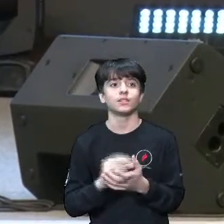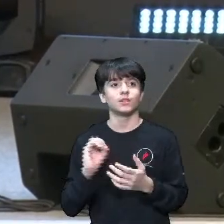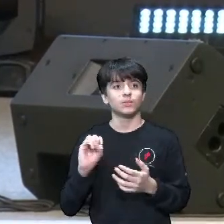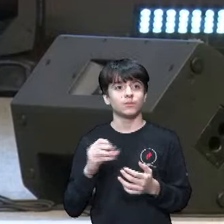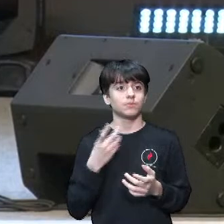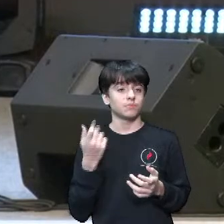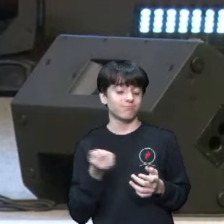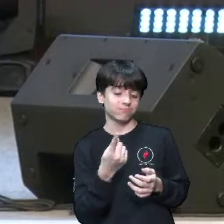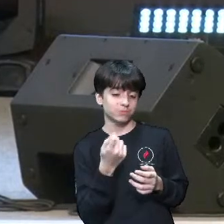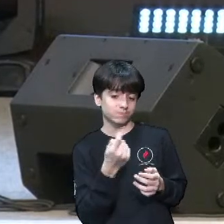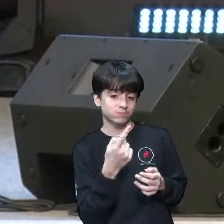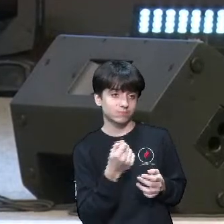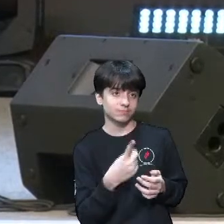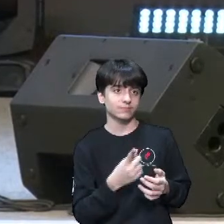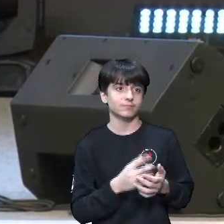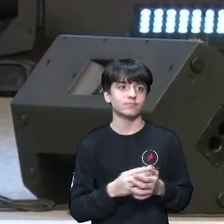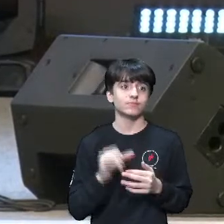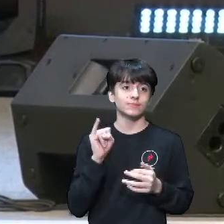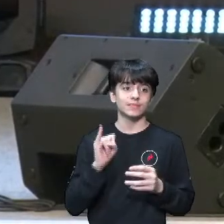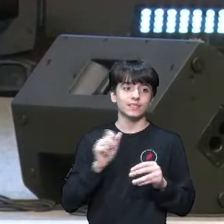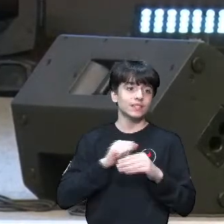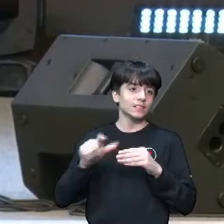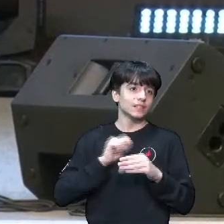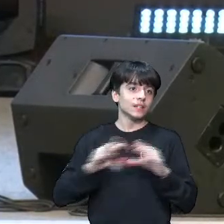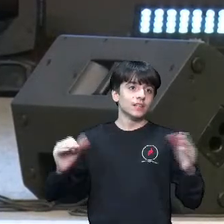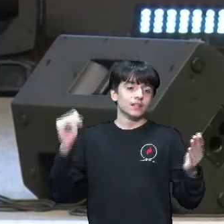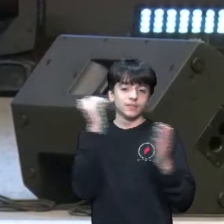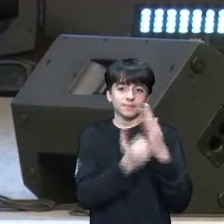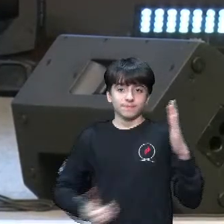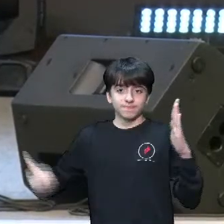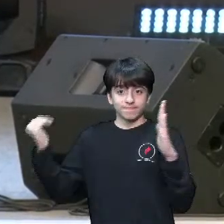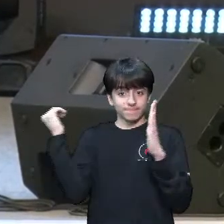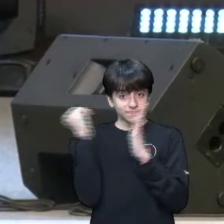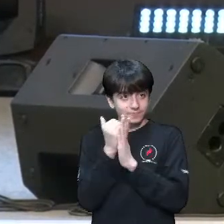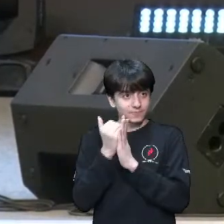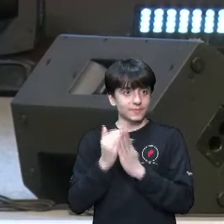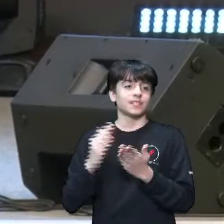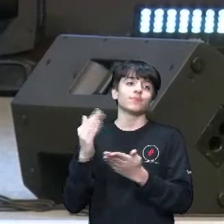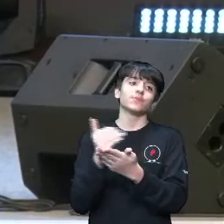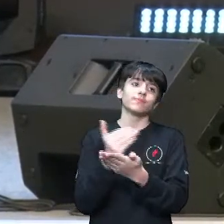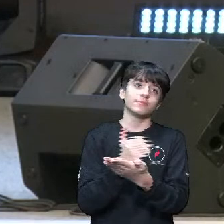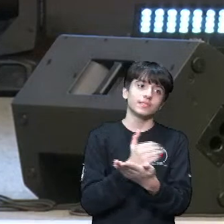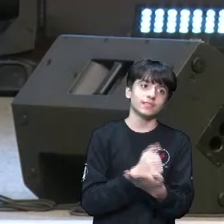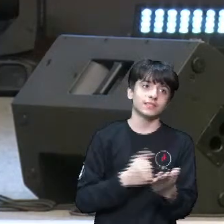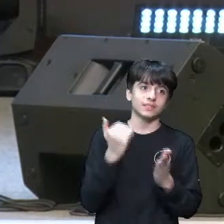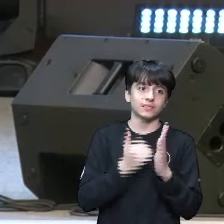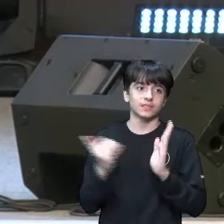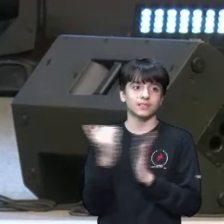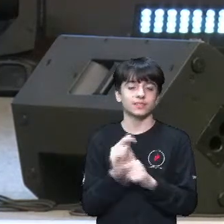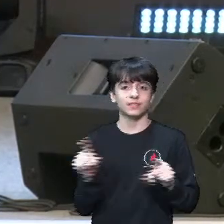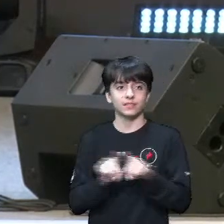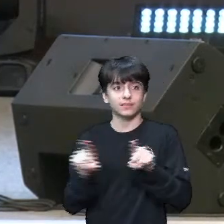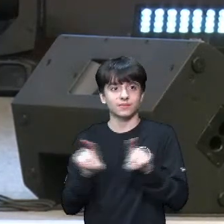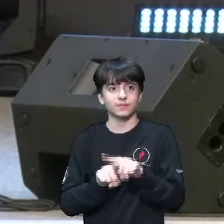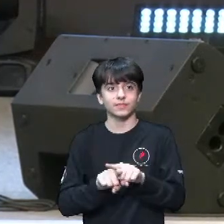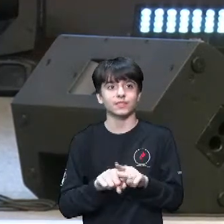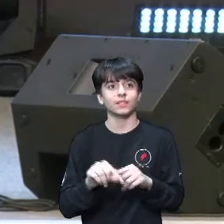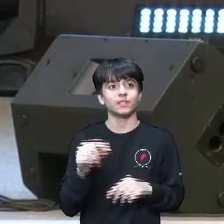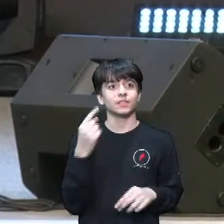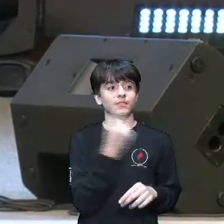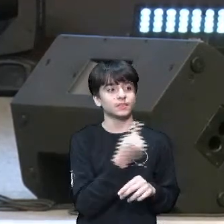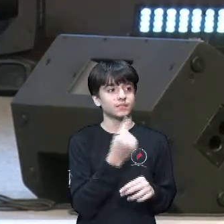semeia em abundância também ceifará. Verso 7, cada homem dê